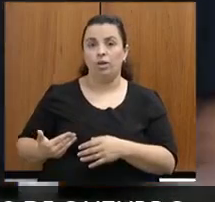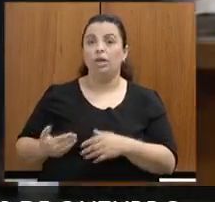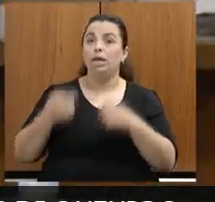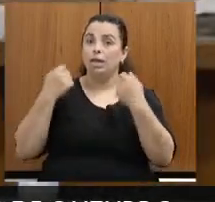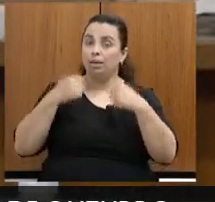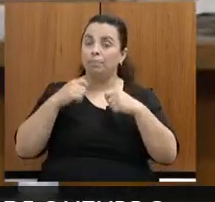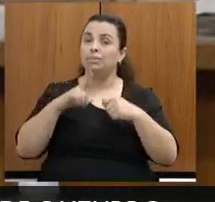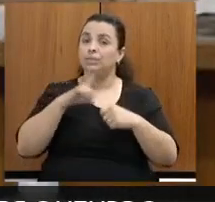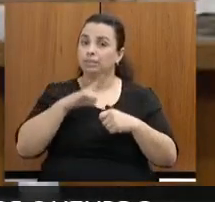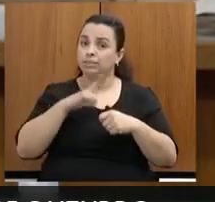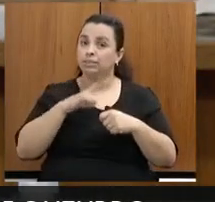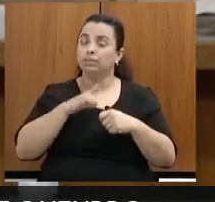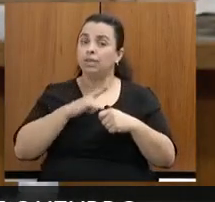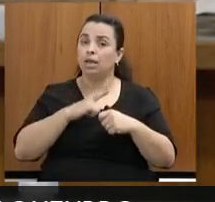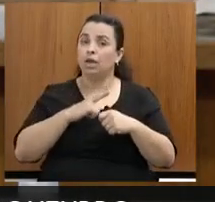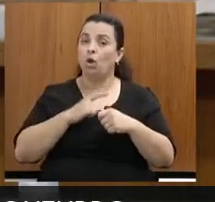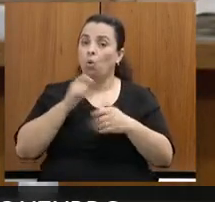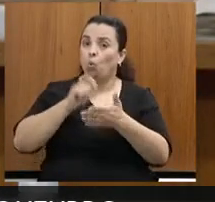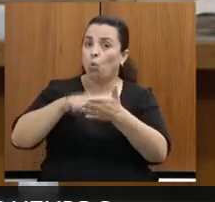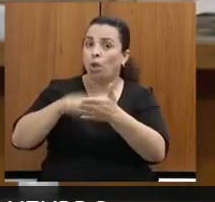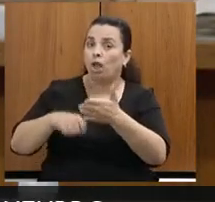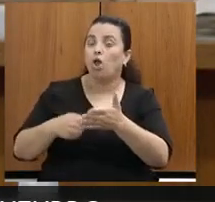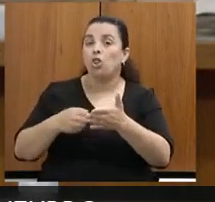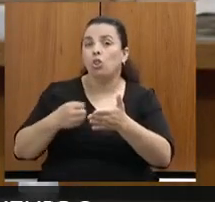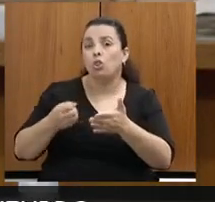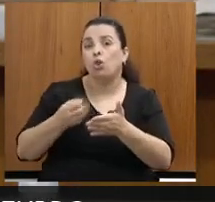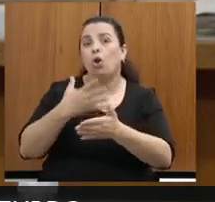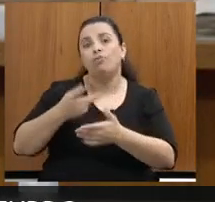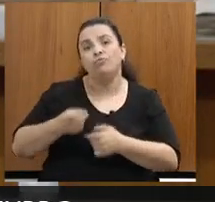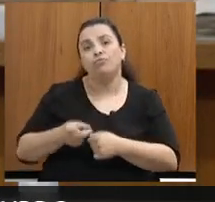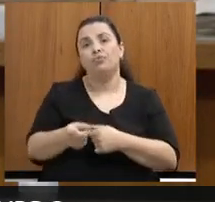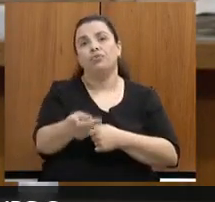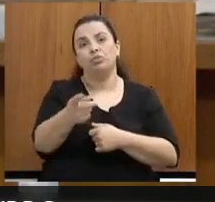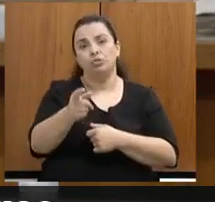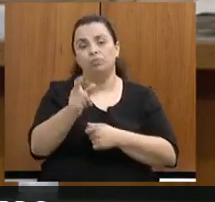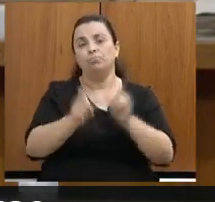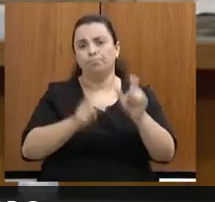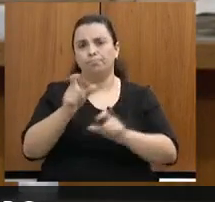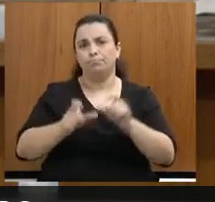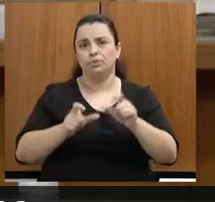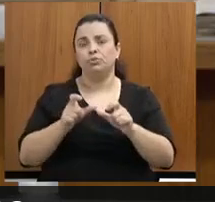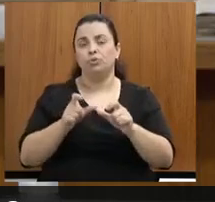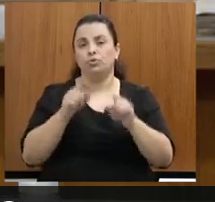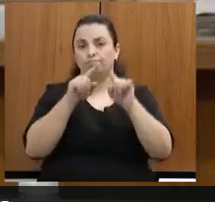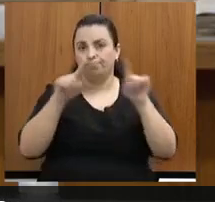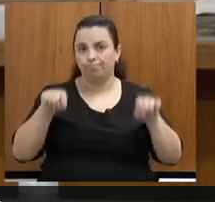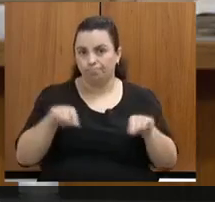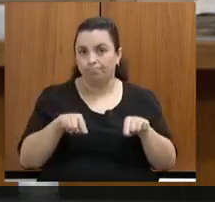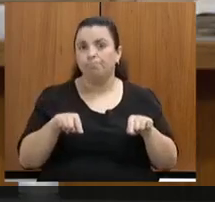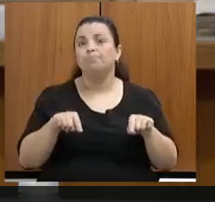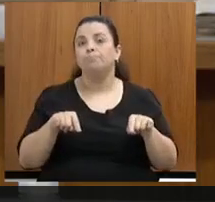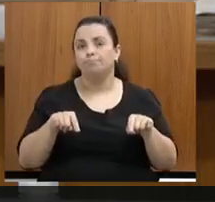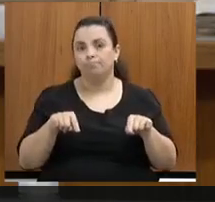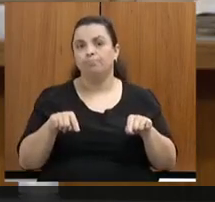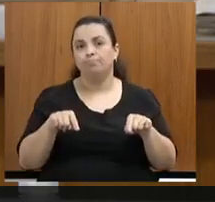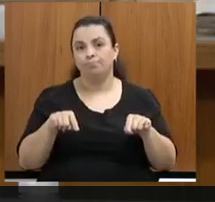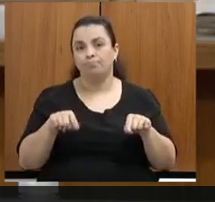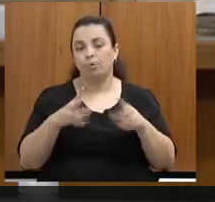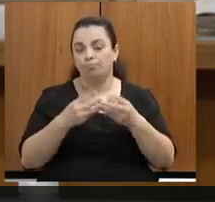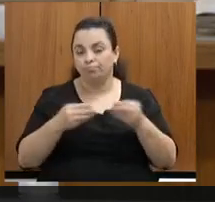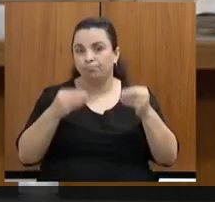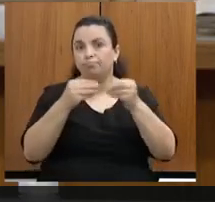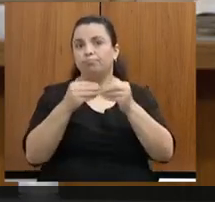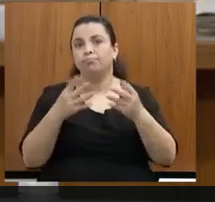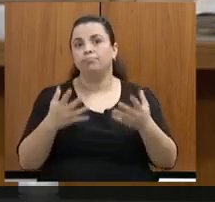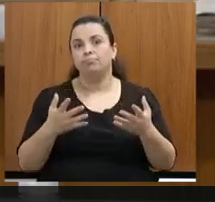recomposição do nosso efetivo considerando justamente aquele aquele dado